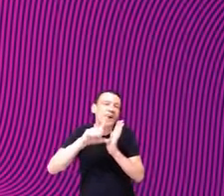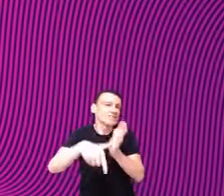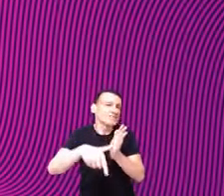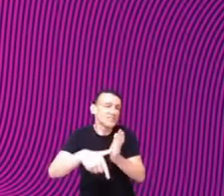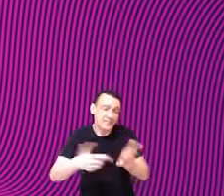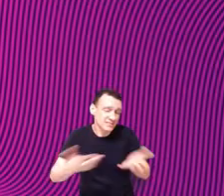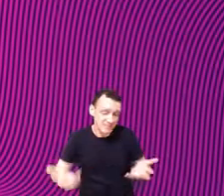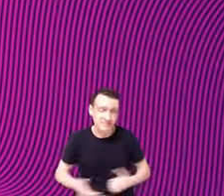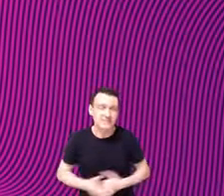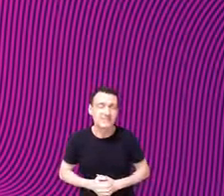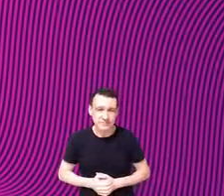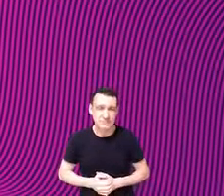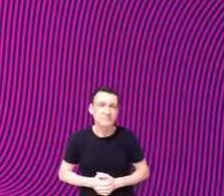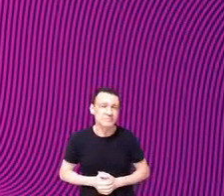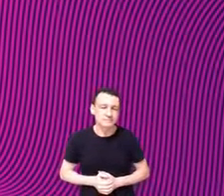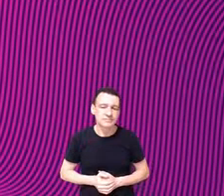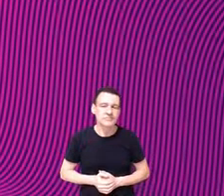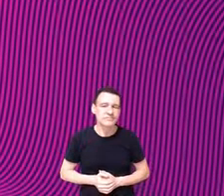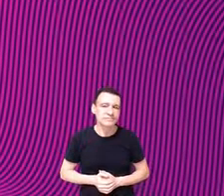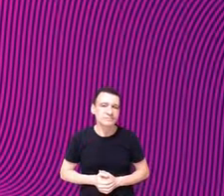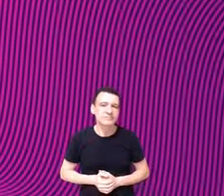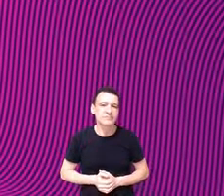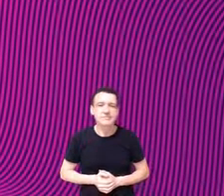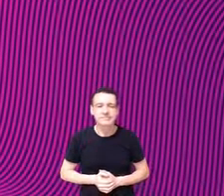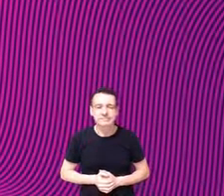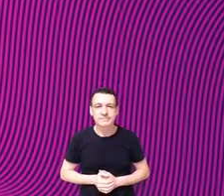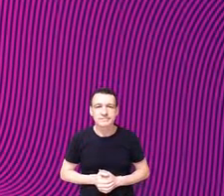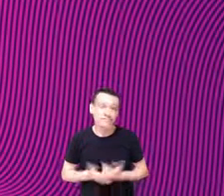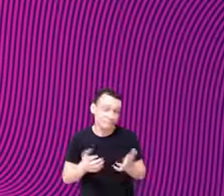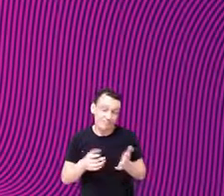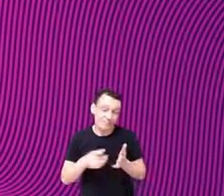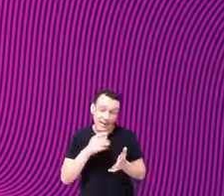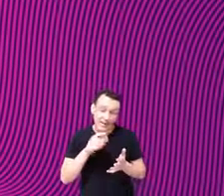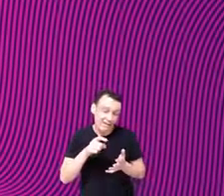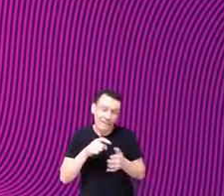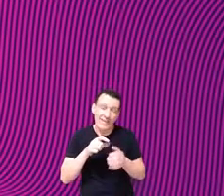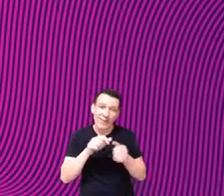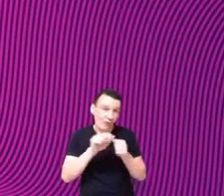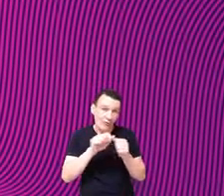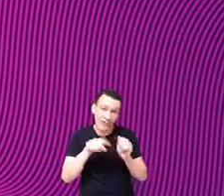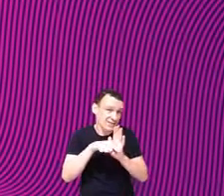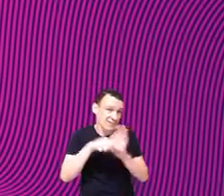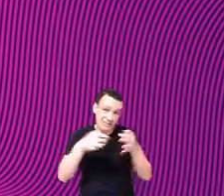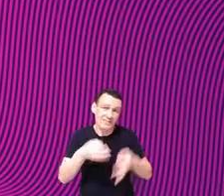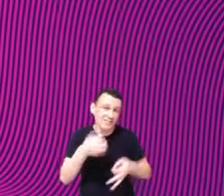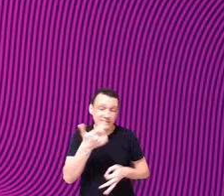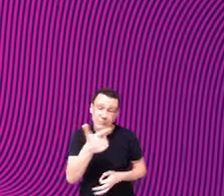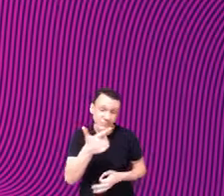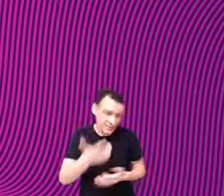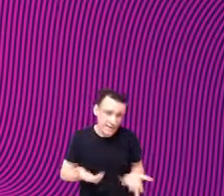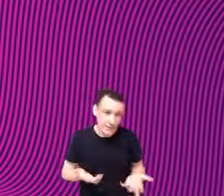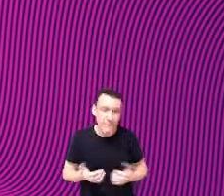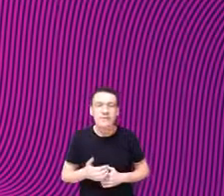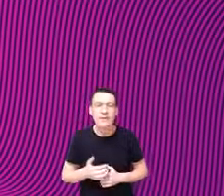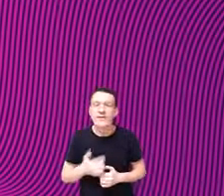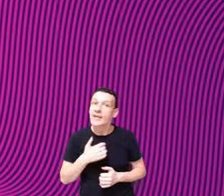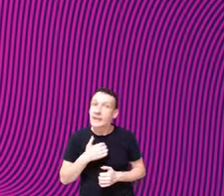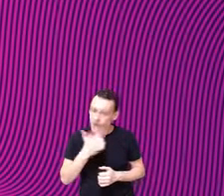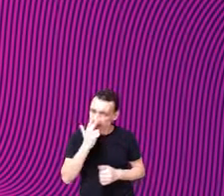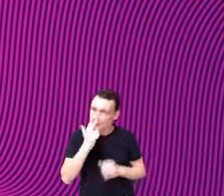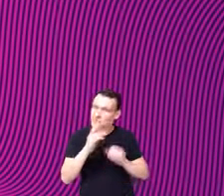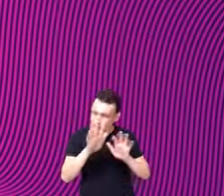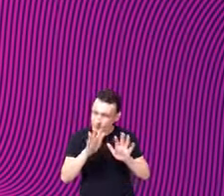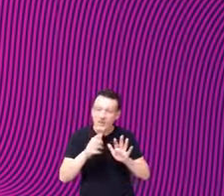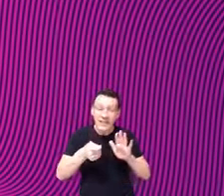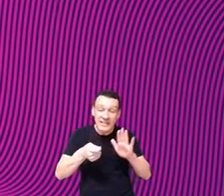quando deveria ser feito. Né? Exato. Eu concordo contigo, né, que seria um investimento relativamente pequeno, perto